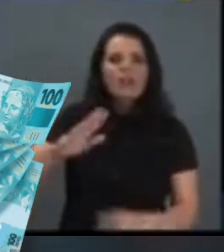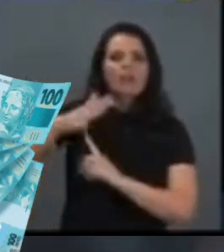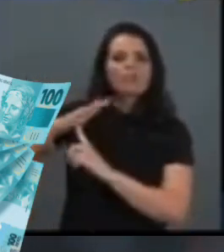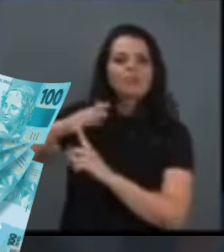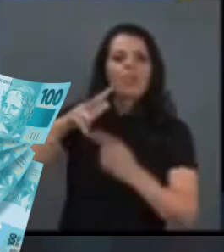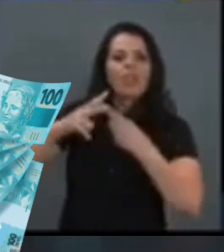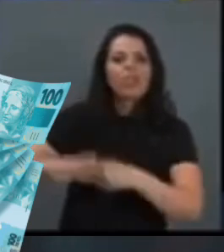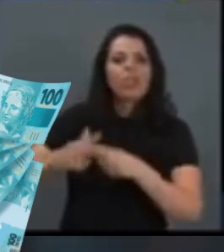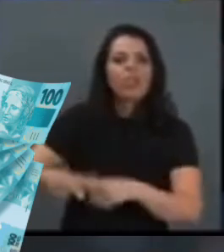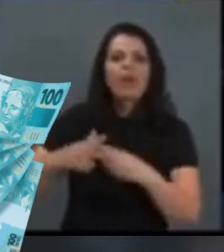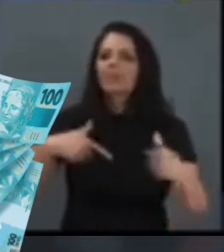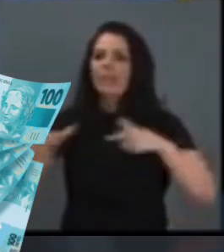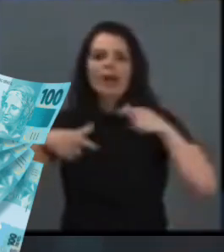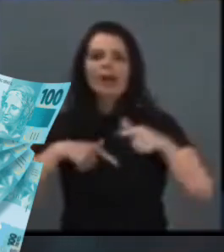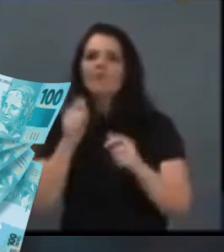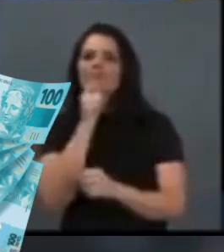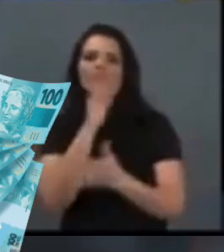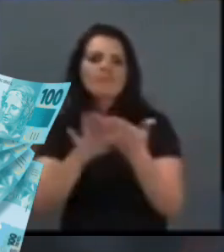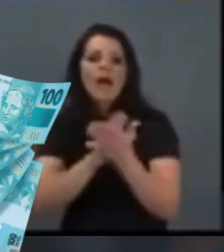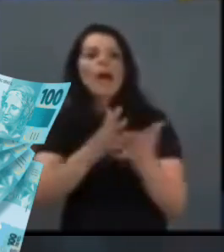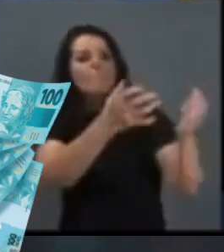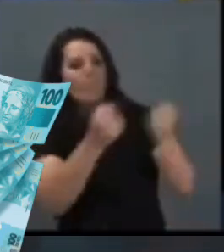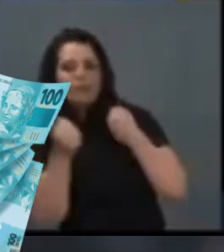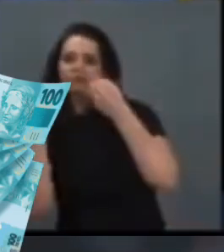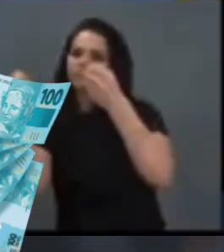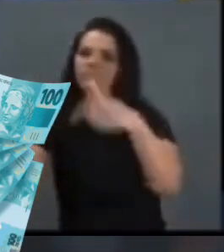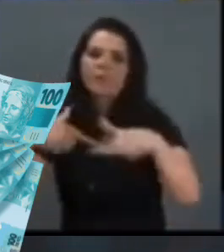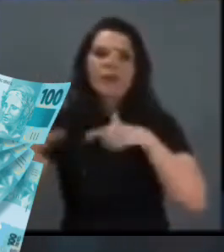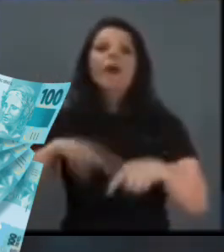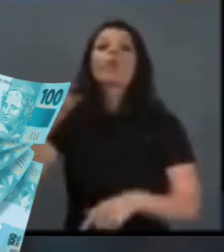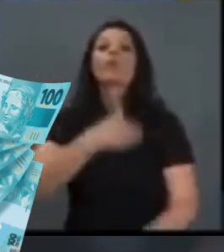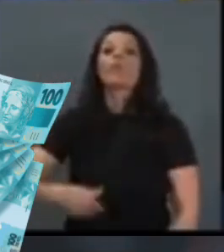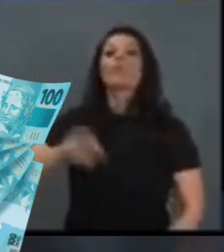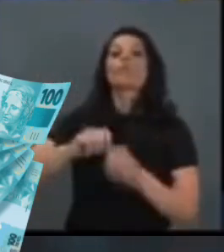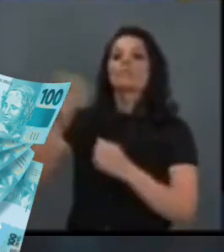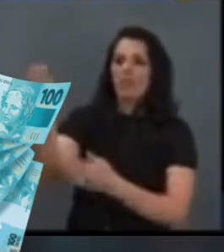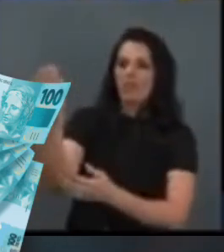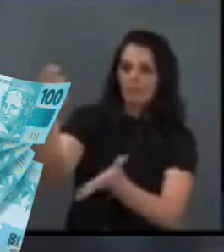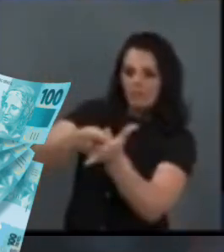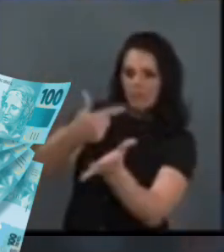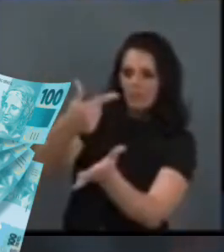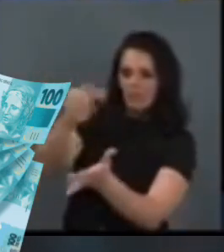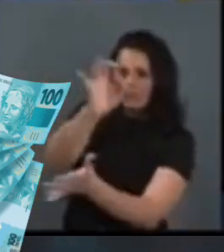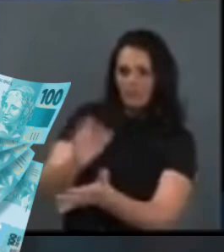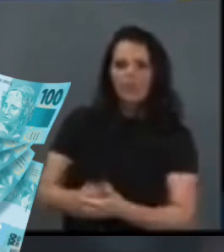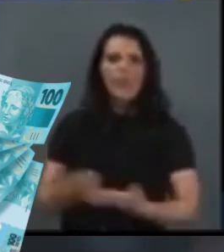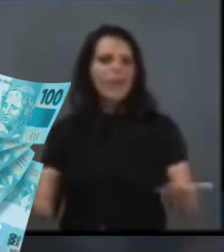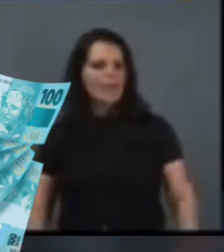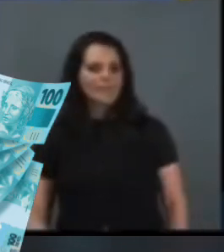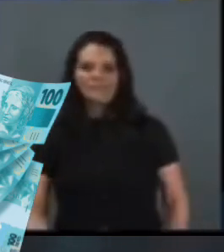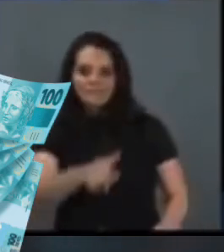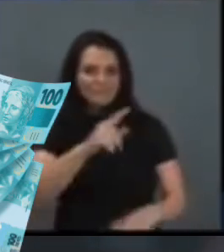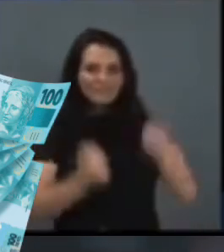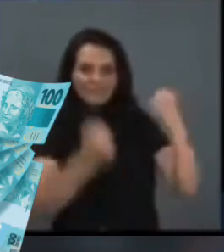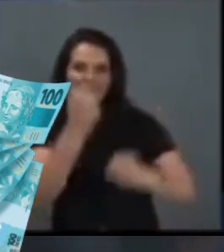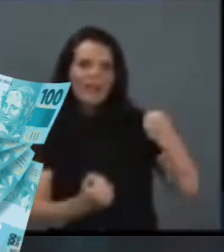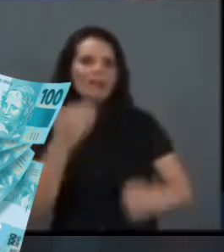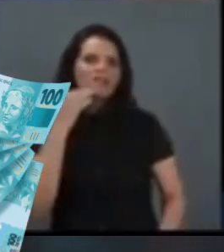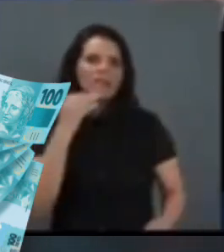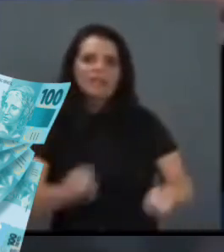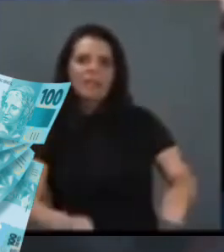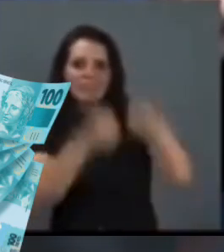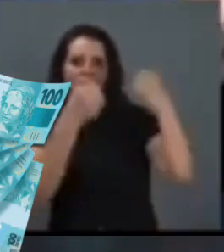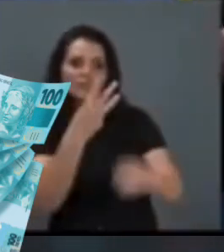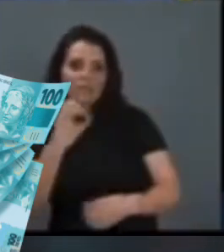trabalhar, sem arrecadar, aí a hora que você pega seu carro e volta a trabalhar, sabe o que o governo quer fazer? Me dá os 27%. Mas que tal que a hora que esse carro estragar e ficar